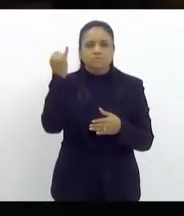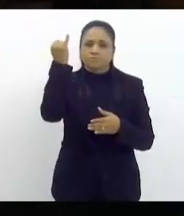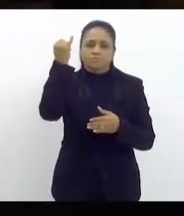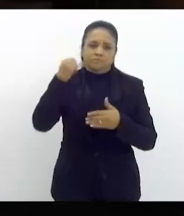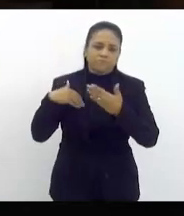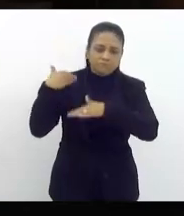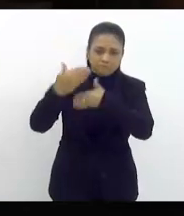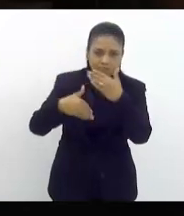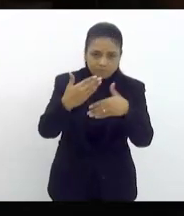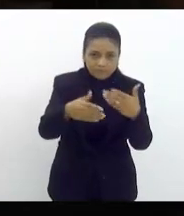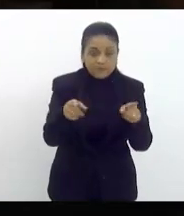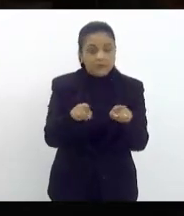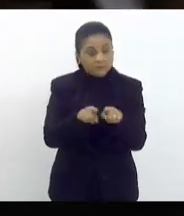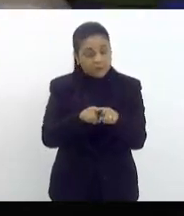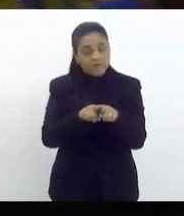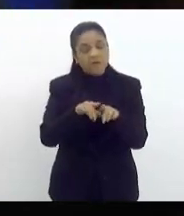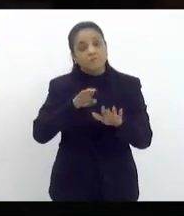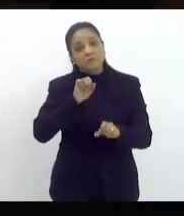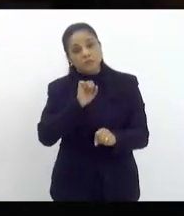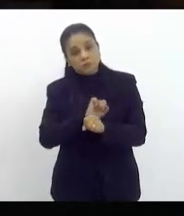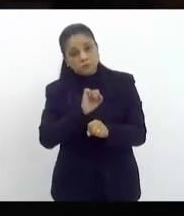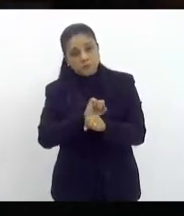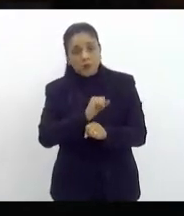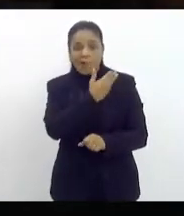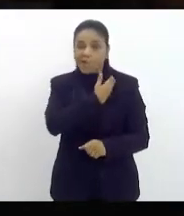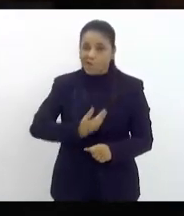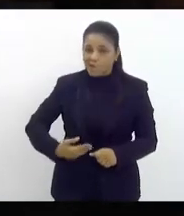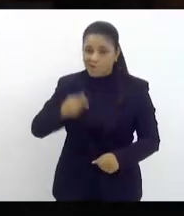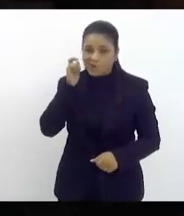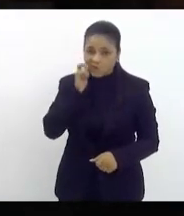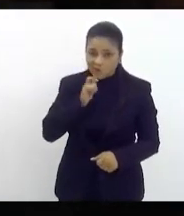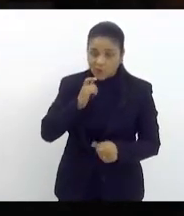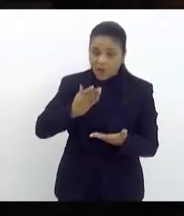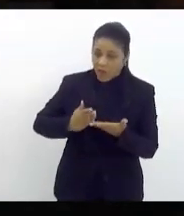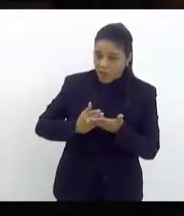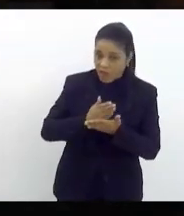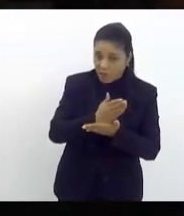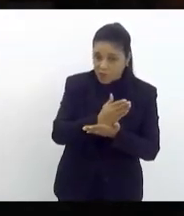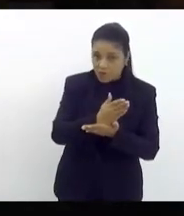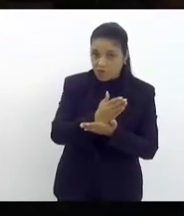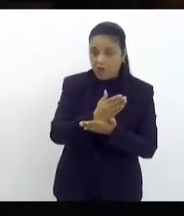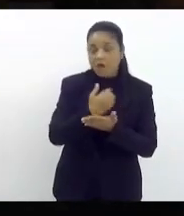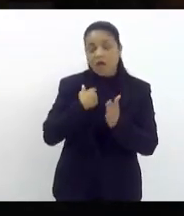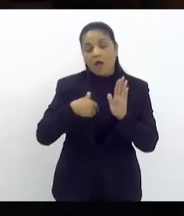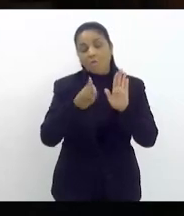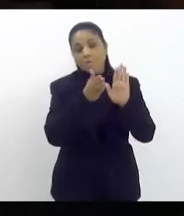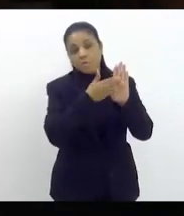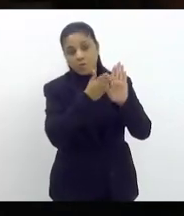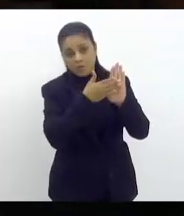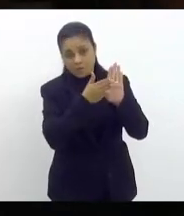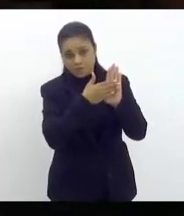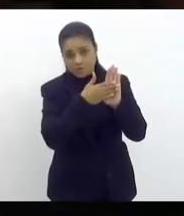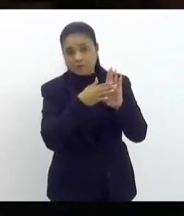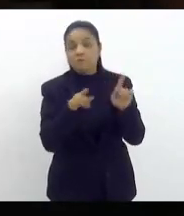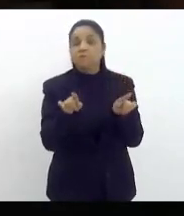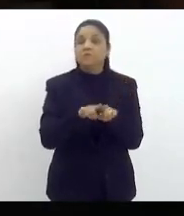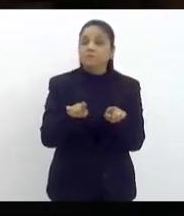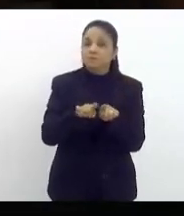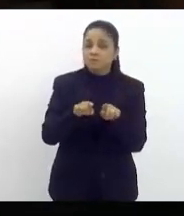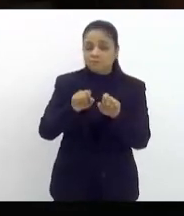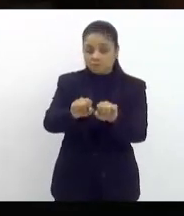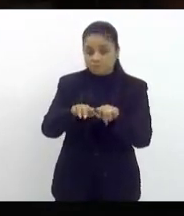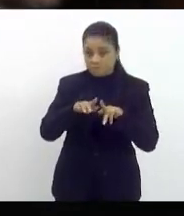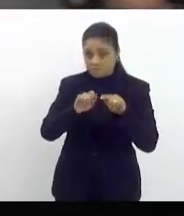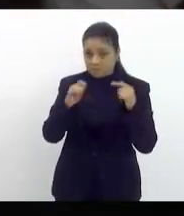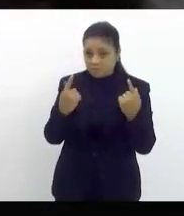depender do crivo do governador para aprovar isso que nós estamos propondo. Mas caberá também à Assembleia